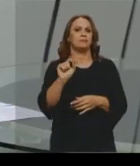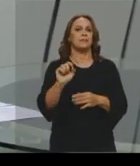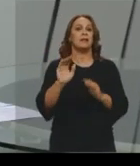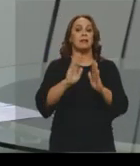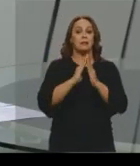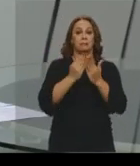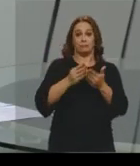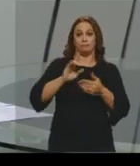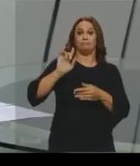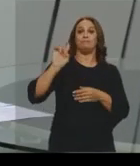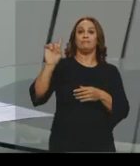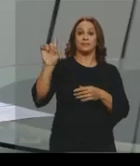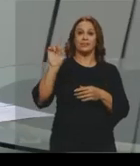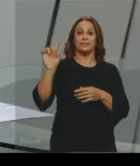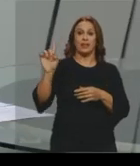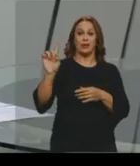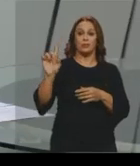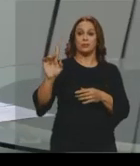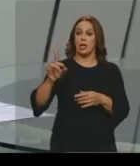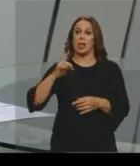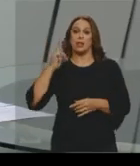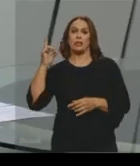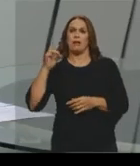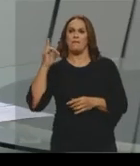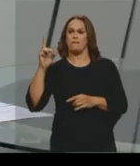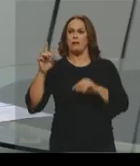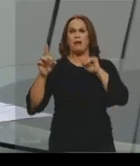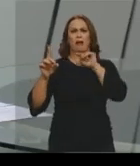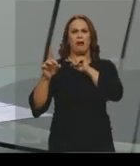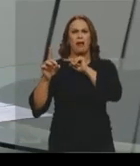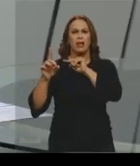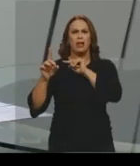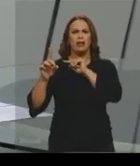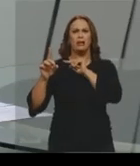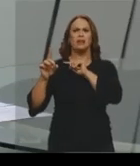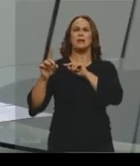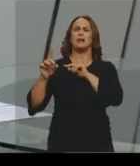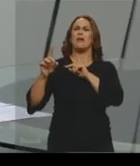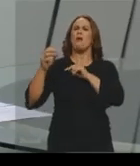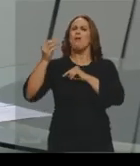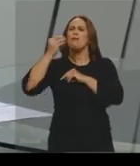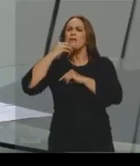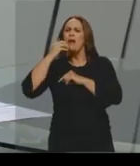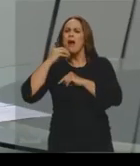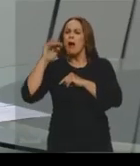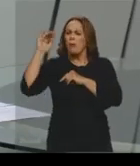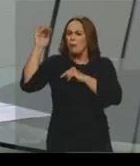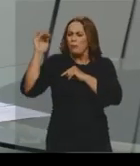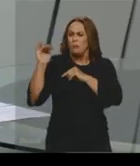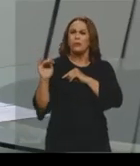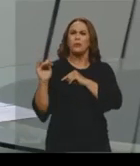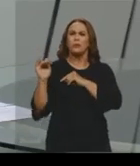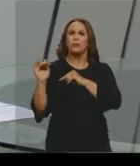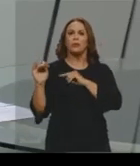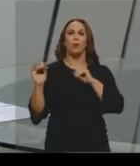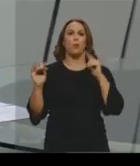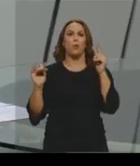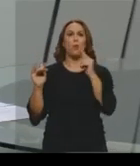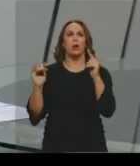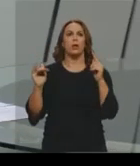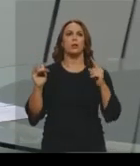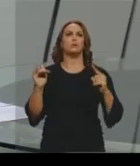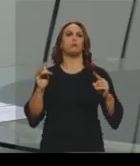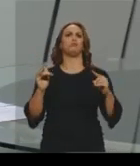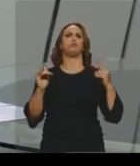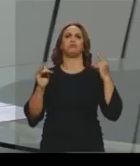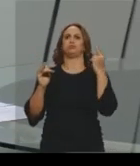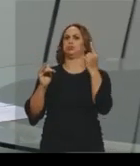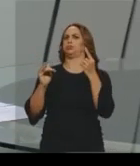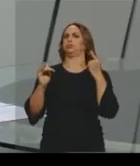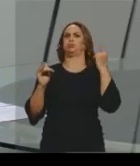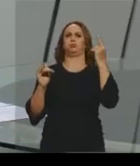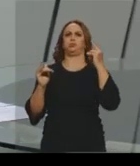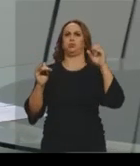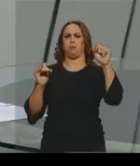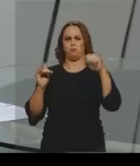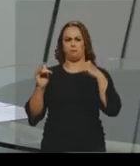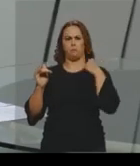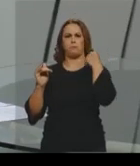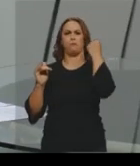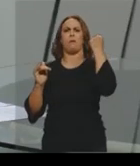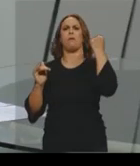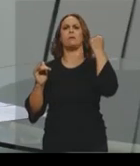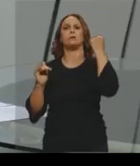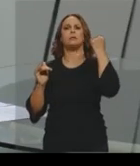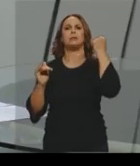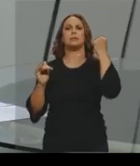entre Davi, mais fraco fisicamente, perante Golias, que era um gigante, muito mais forte, muito mais